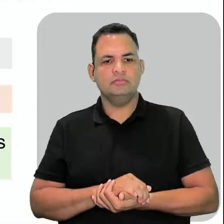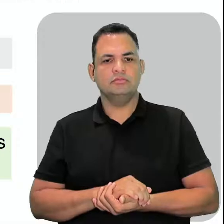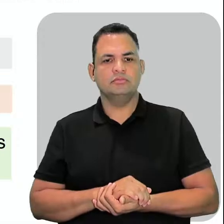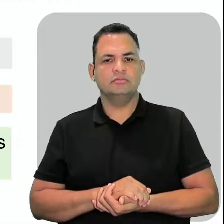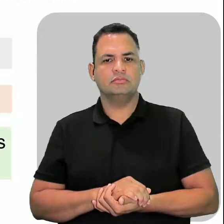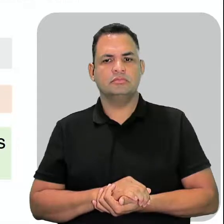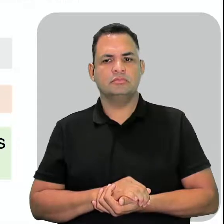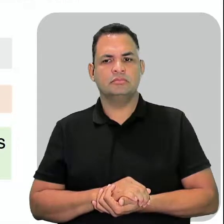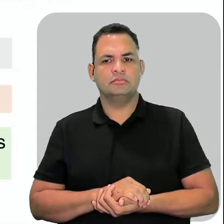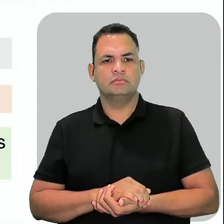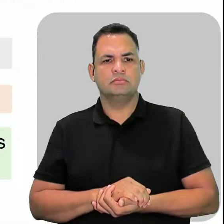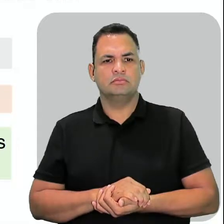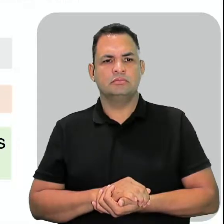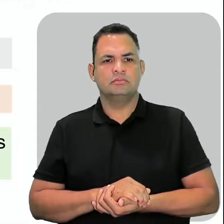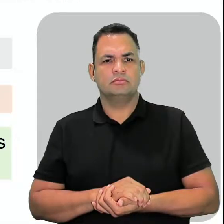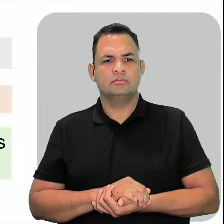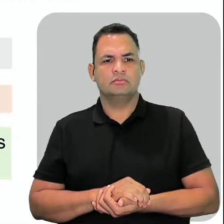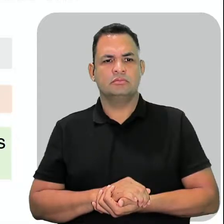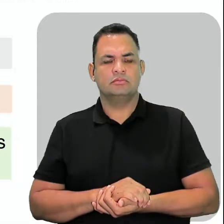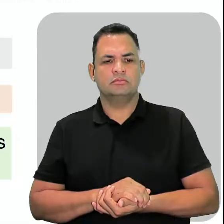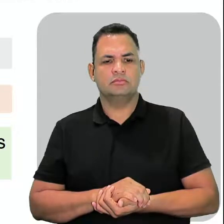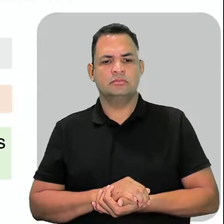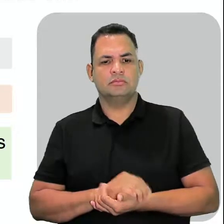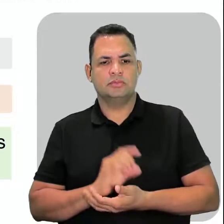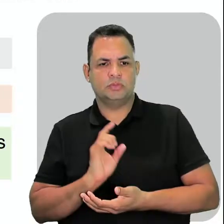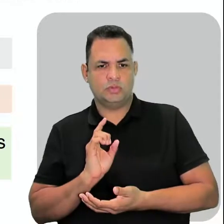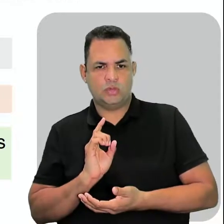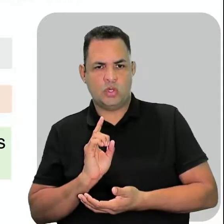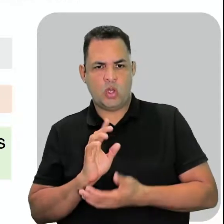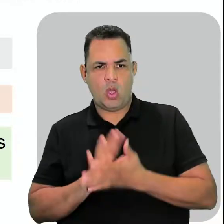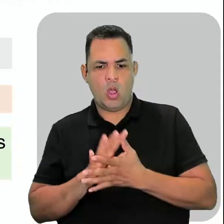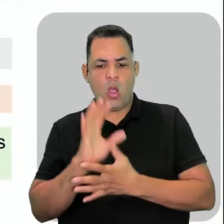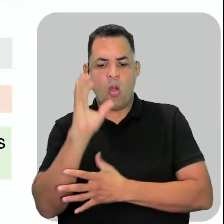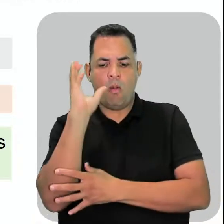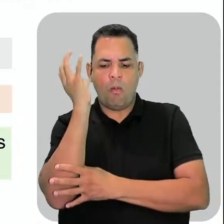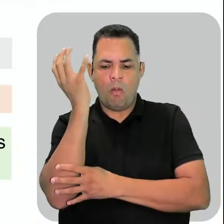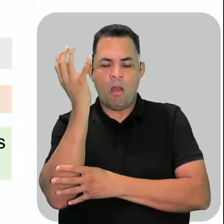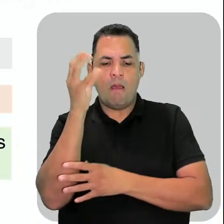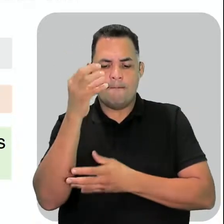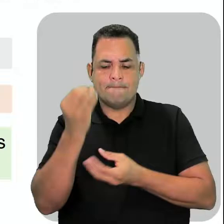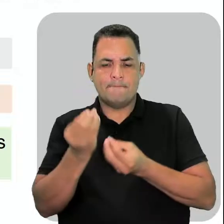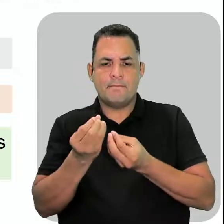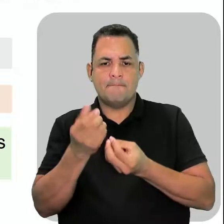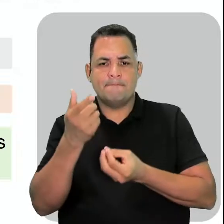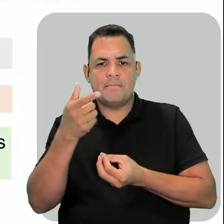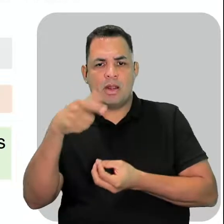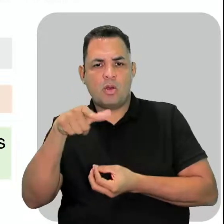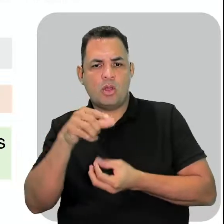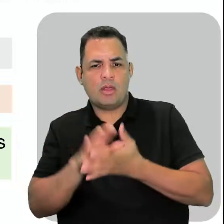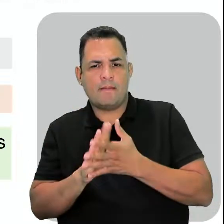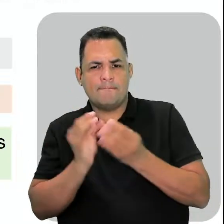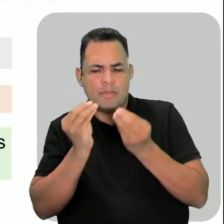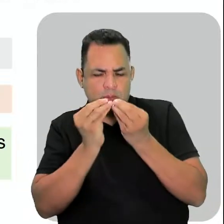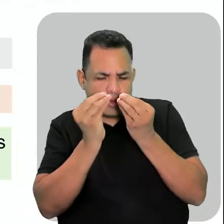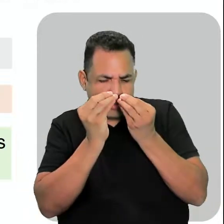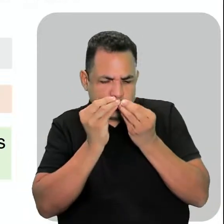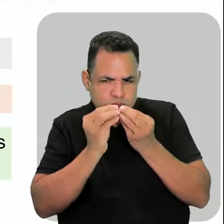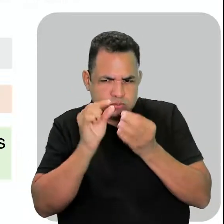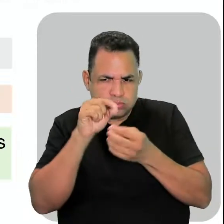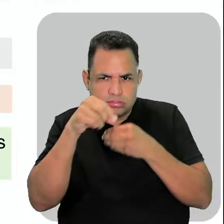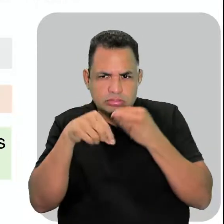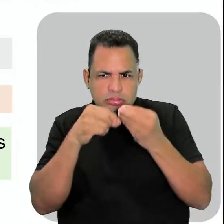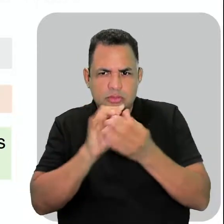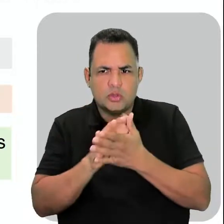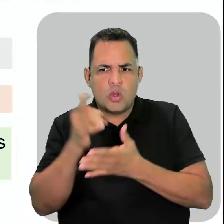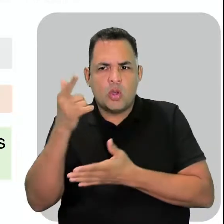funciona. Ó, apenas as plantas e micro-organismos conseguem sintetizar todos